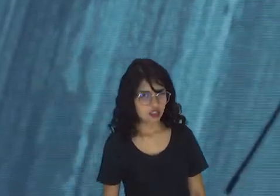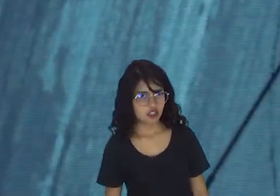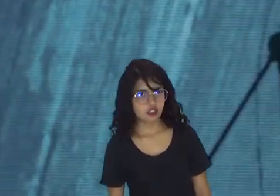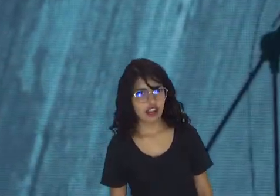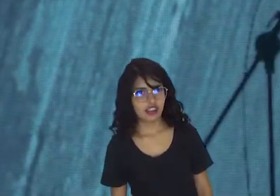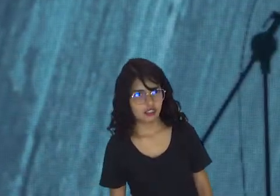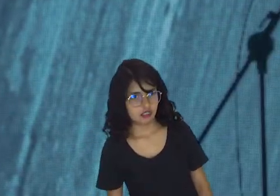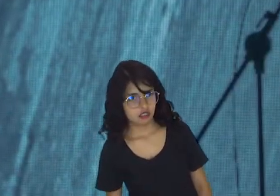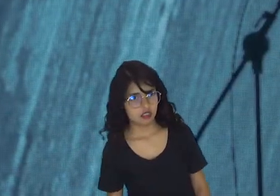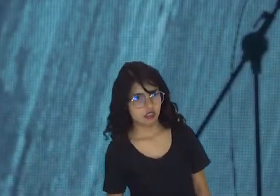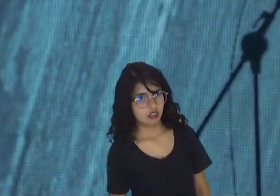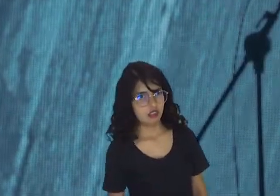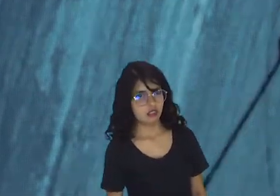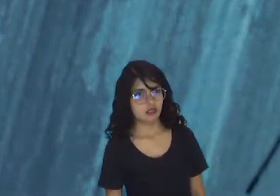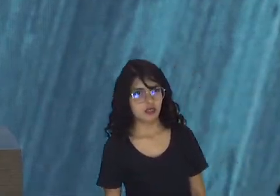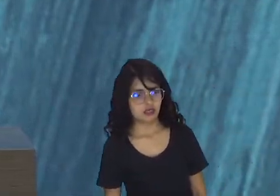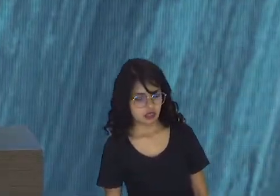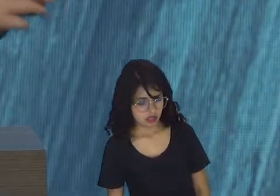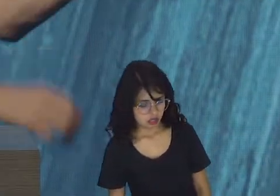De fato, bem,